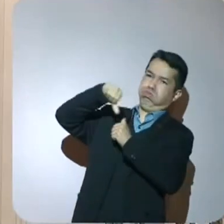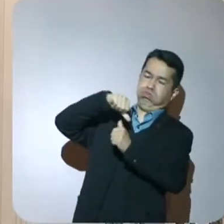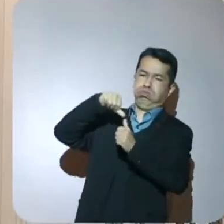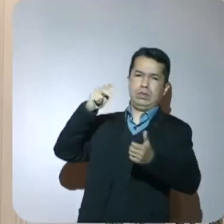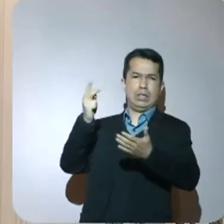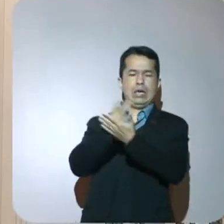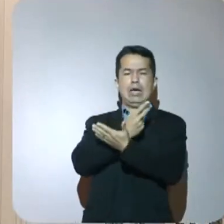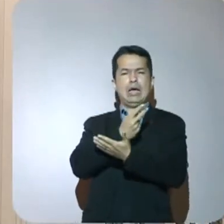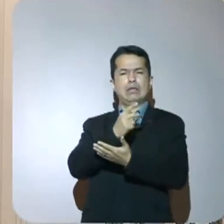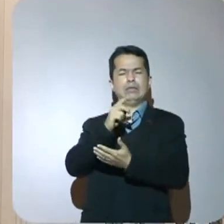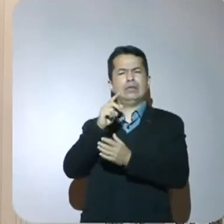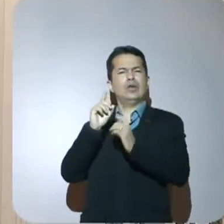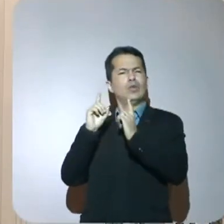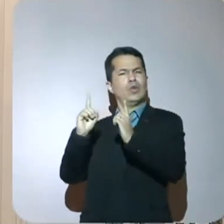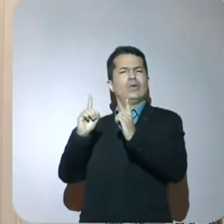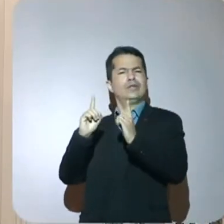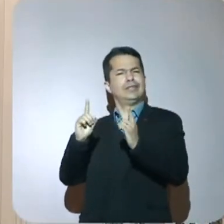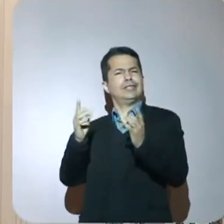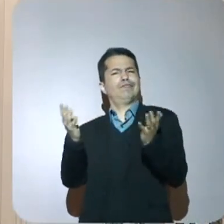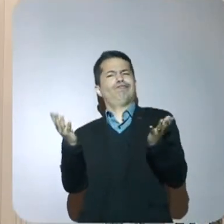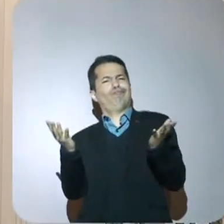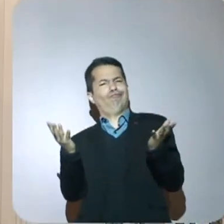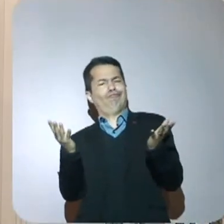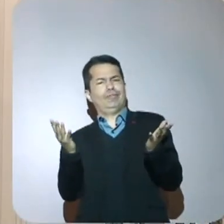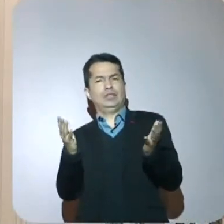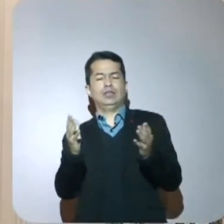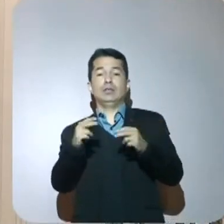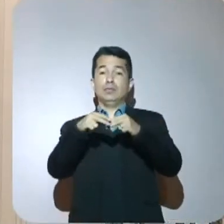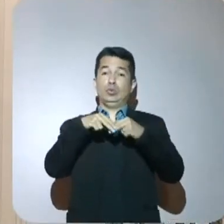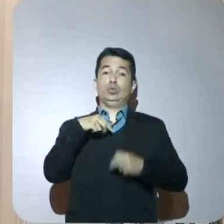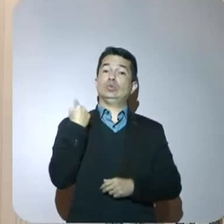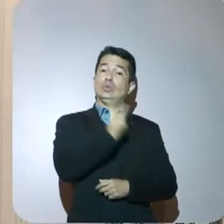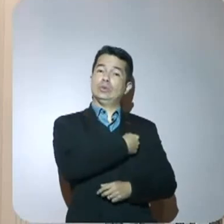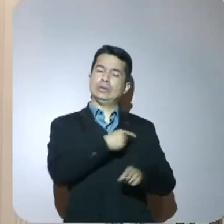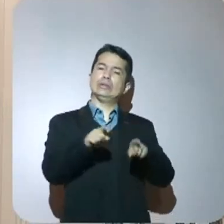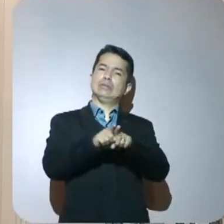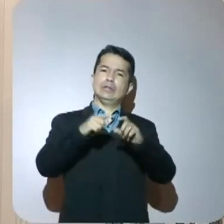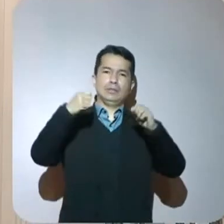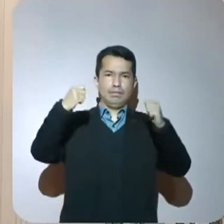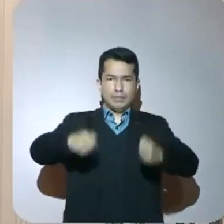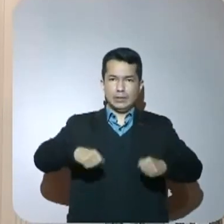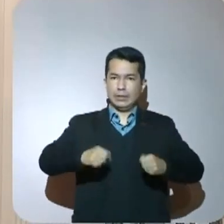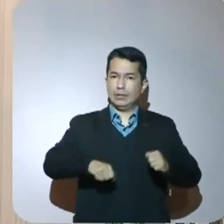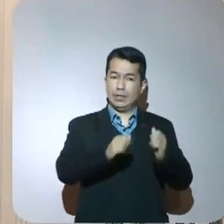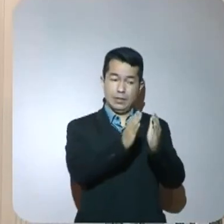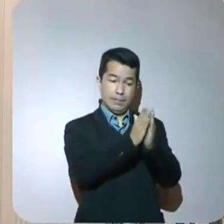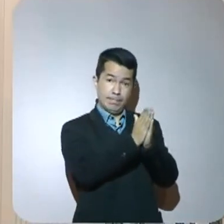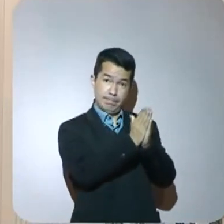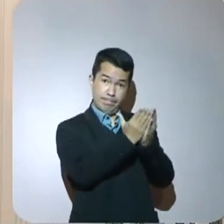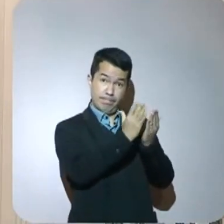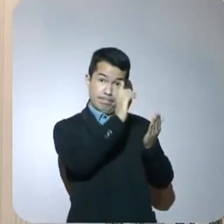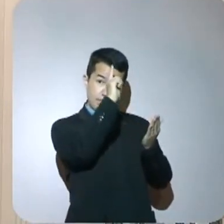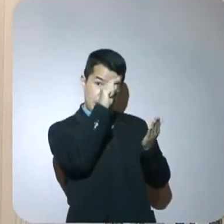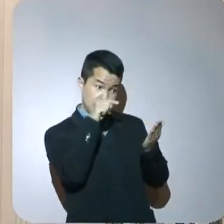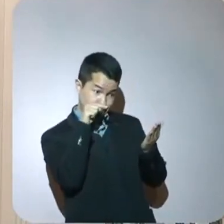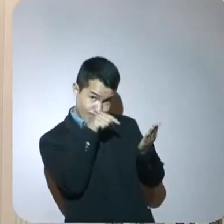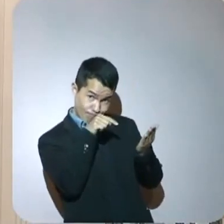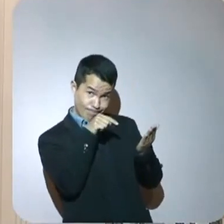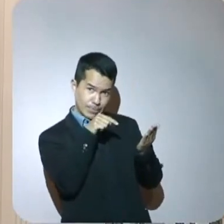nós precisamos entender que o aprofundamento na palavra de Deus é